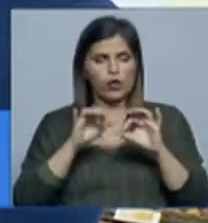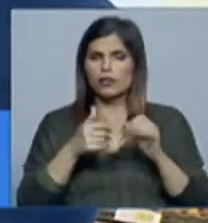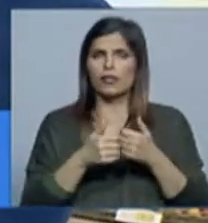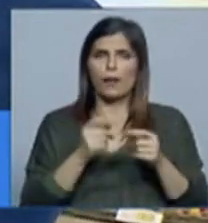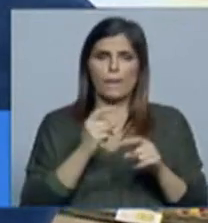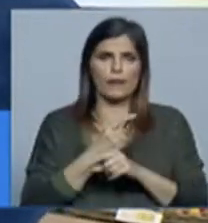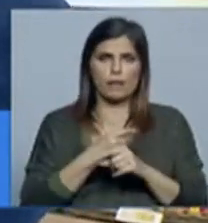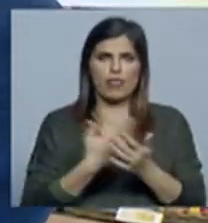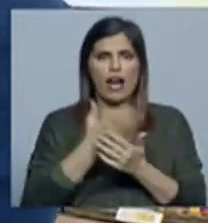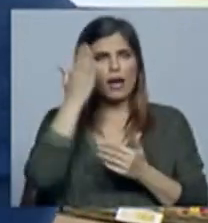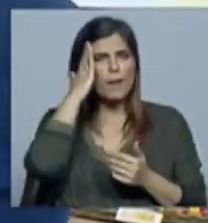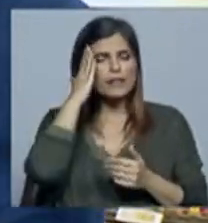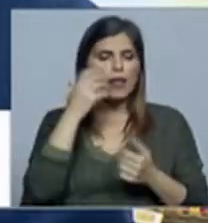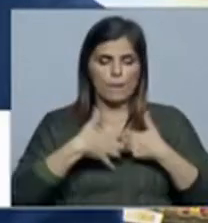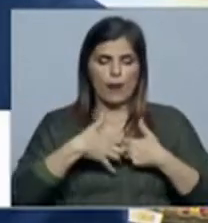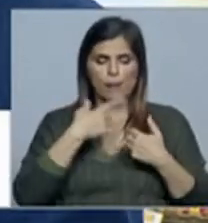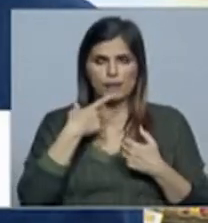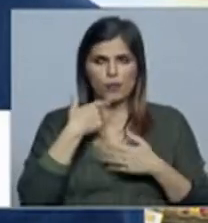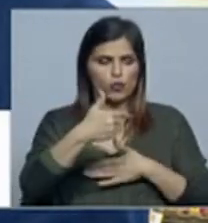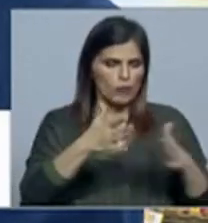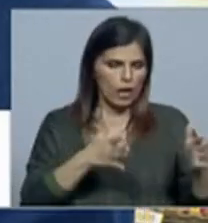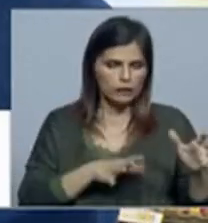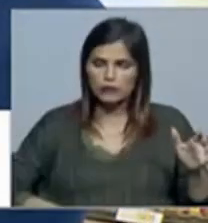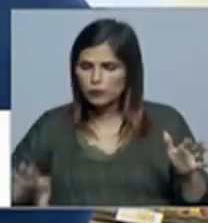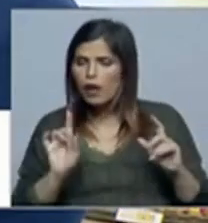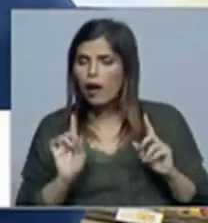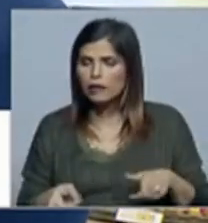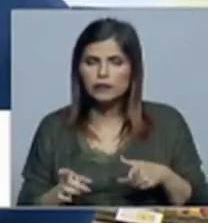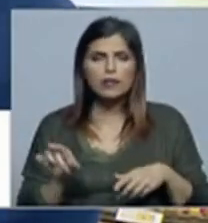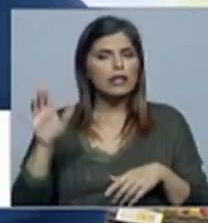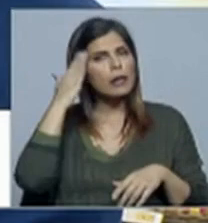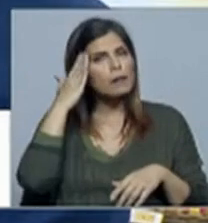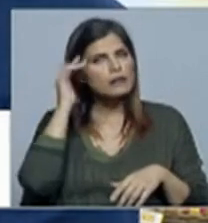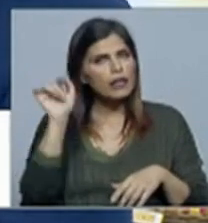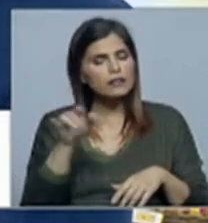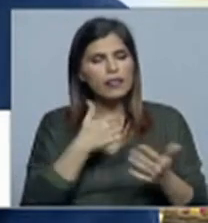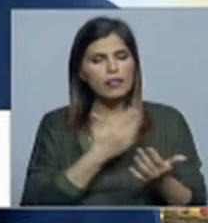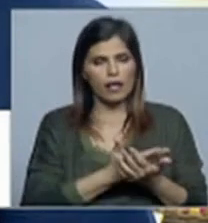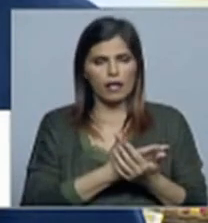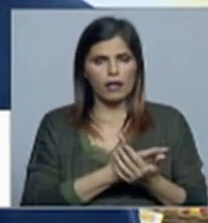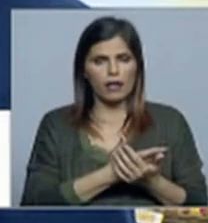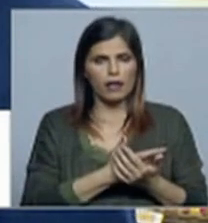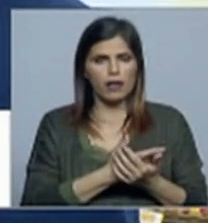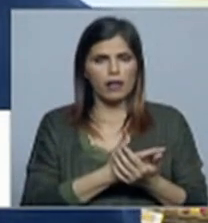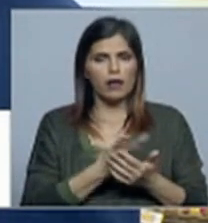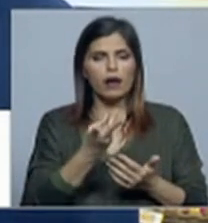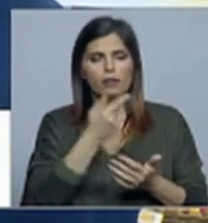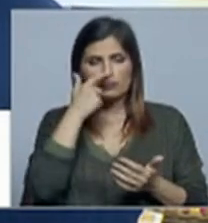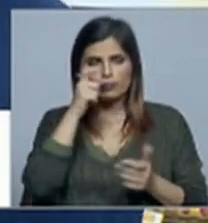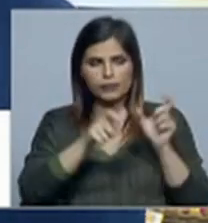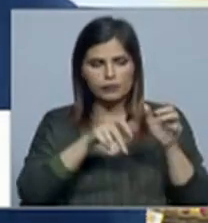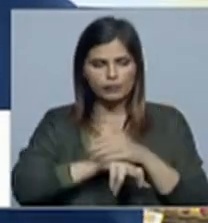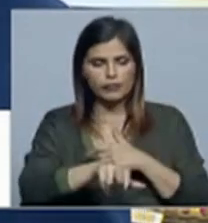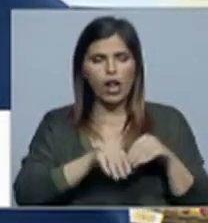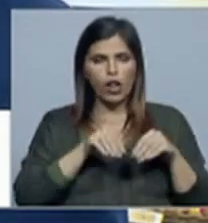dar à máquina, a capacidade de perceber o espaço e o contexto, e essa capacidade permite-nos identificar primeiro todos os clientes que estão dentro de loja e cada